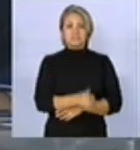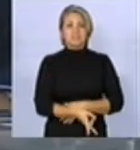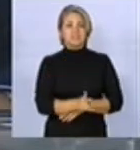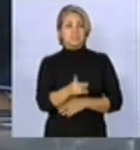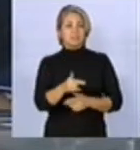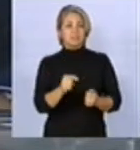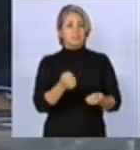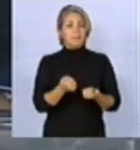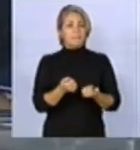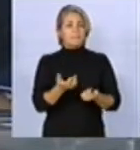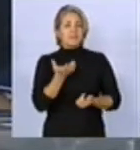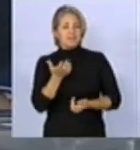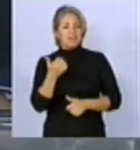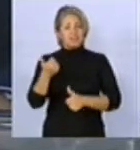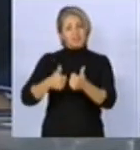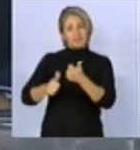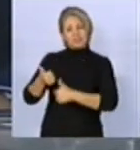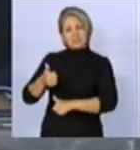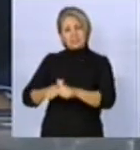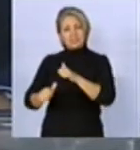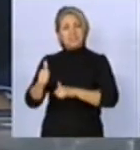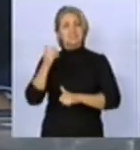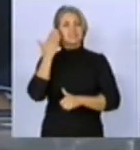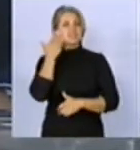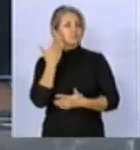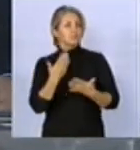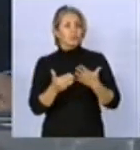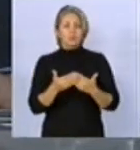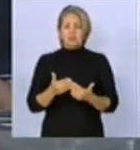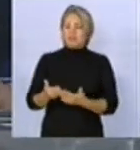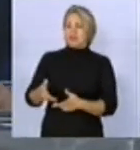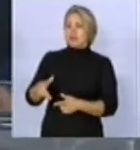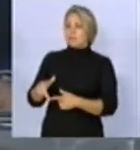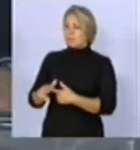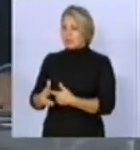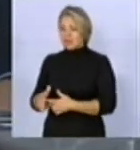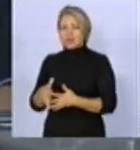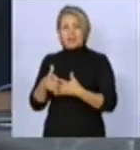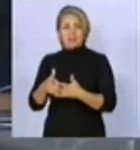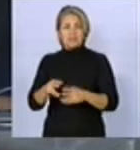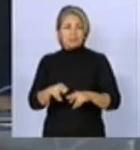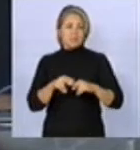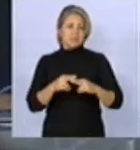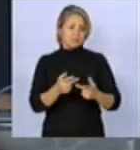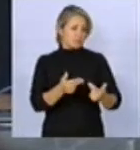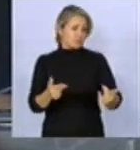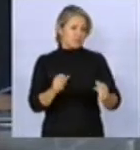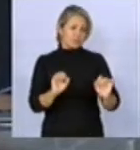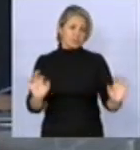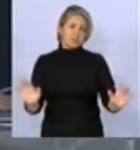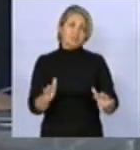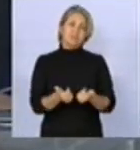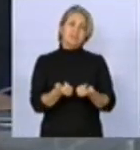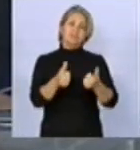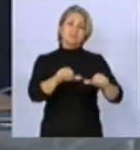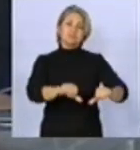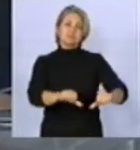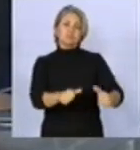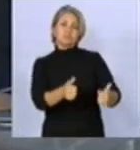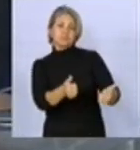procuro avaliar é seja uma máquina seja qualquer eletrodoméstico tudo pelas vantagens e desvantagens